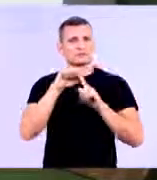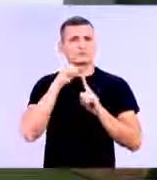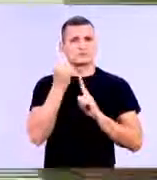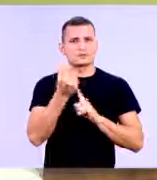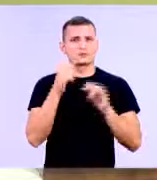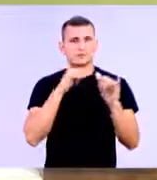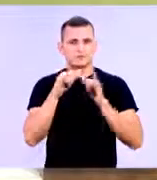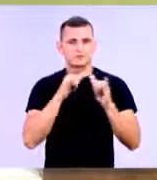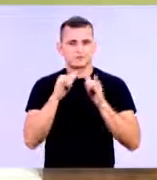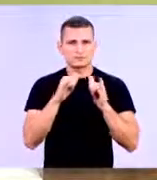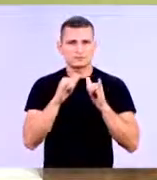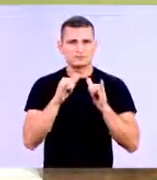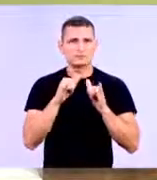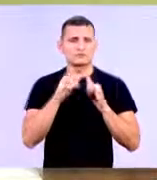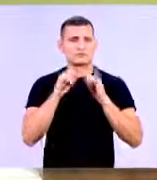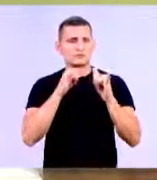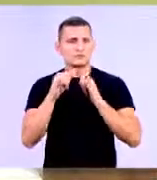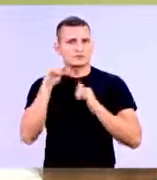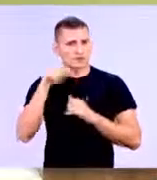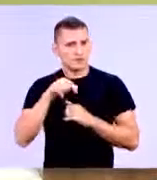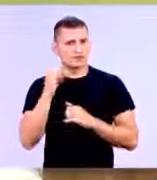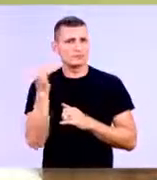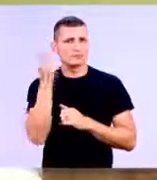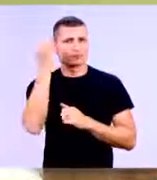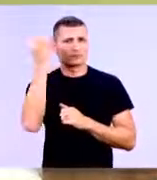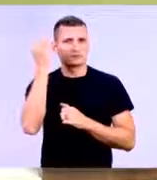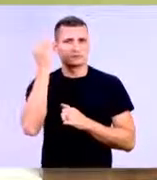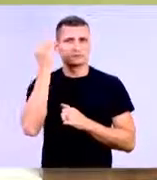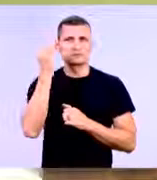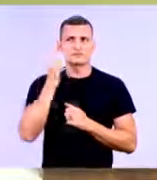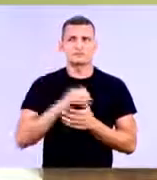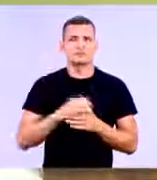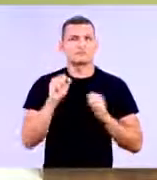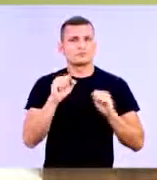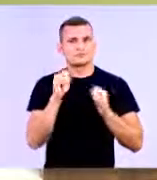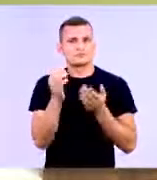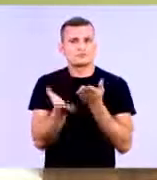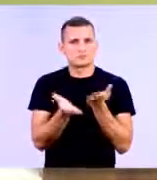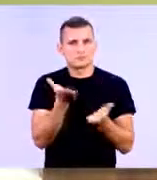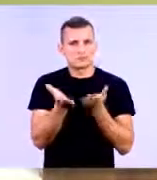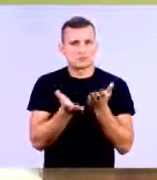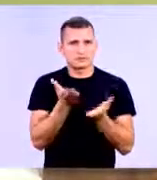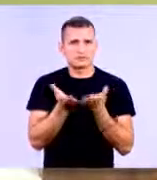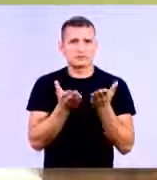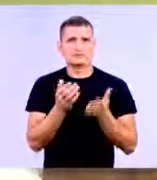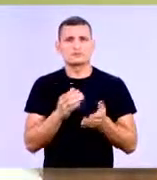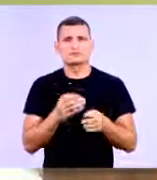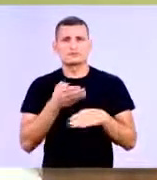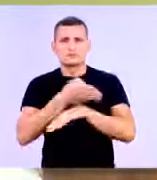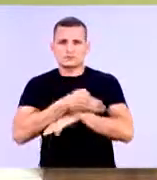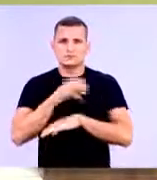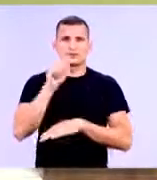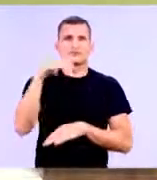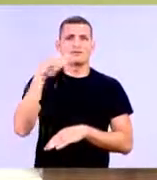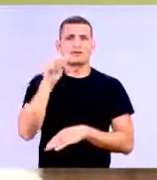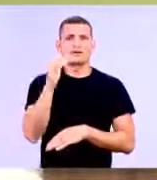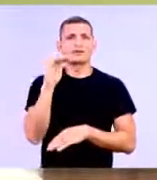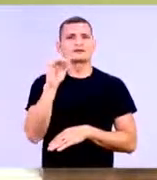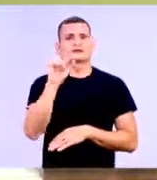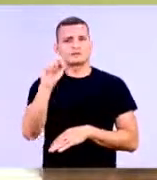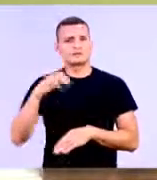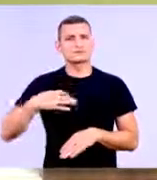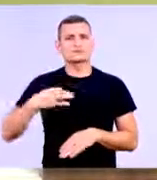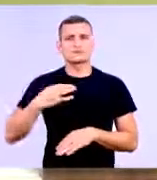a informação é um elemento chave, aquelas que nós efetivamente podemos tratá-las essas invasões ou essas ameaças voluntárias,